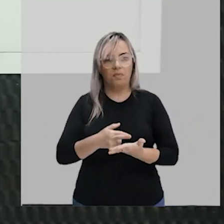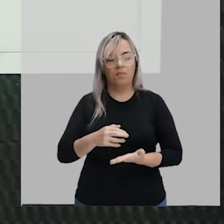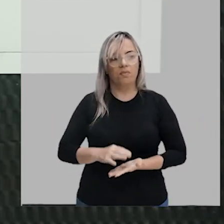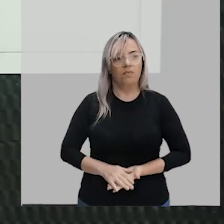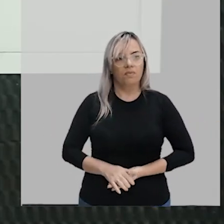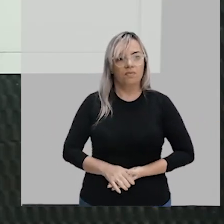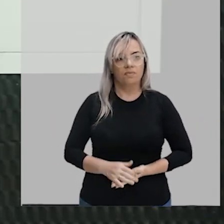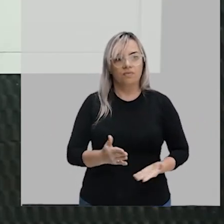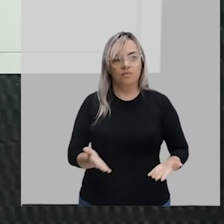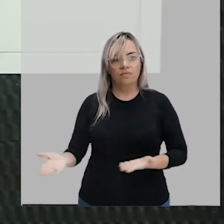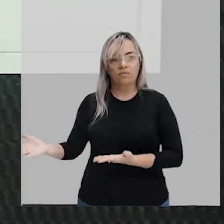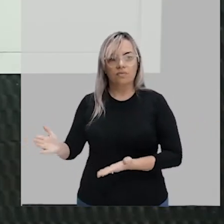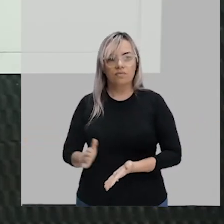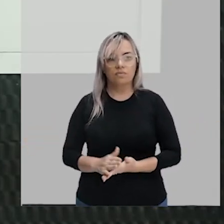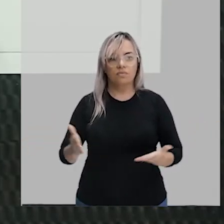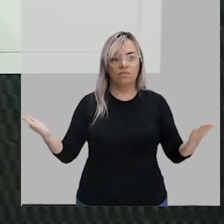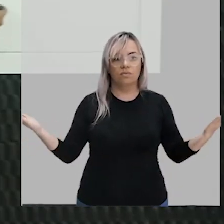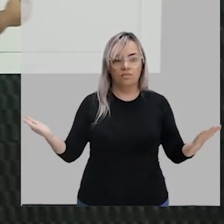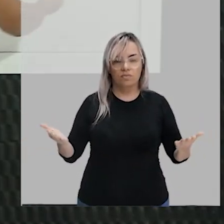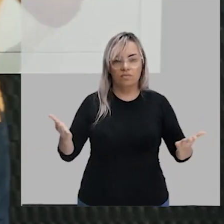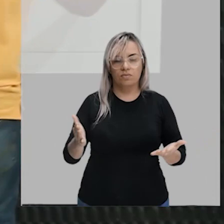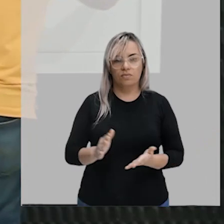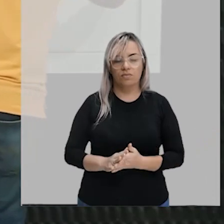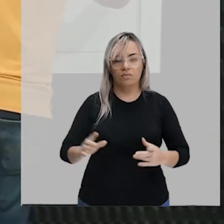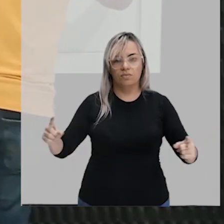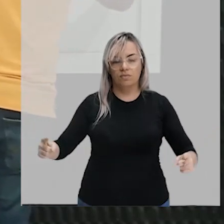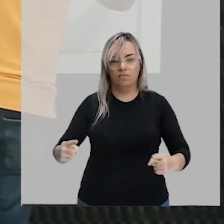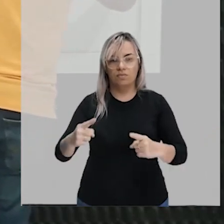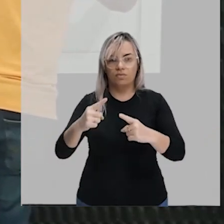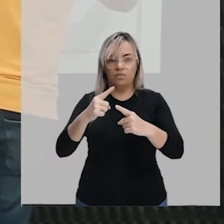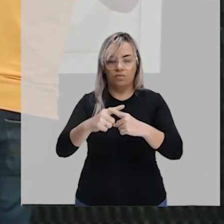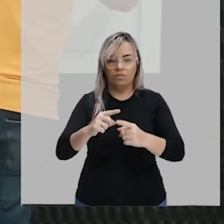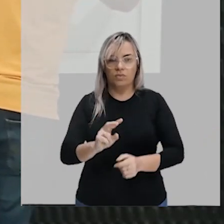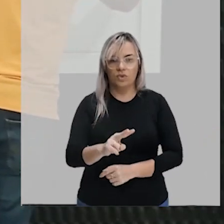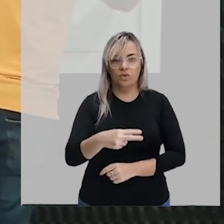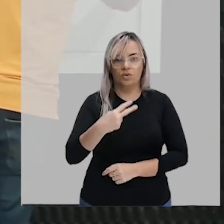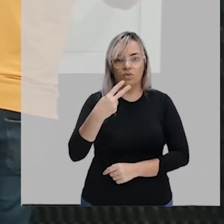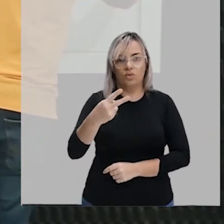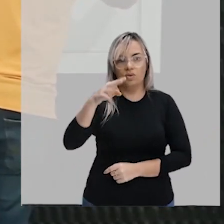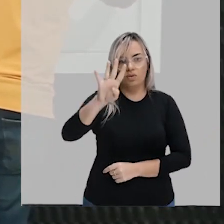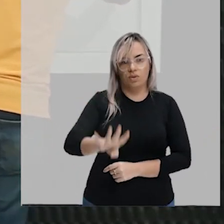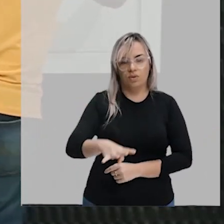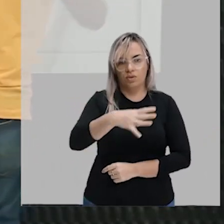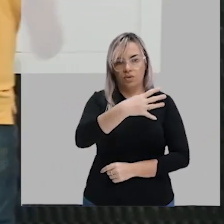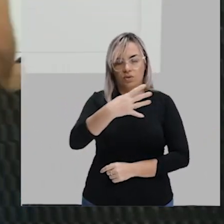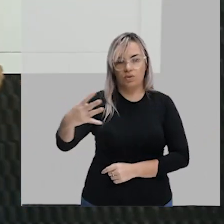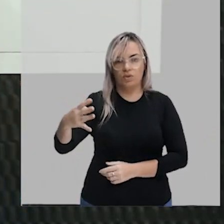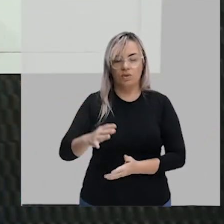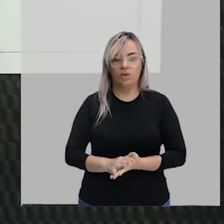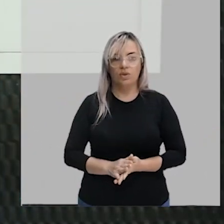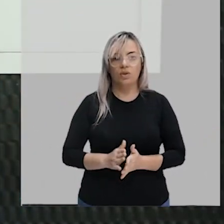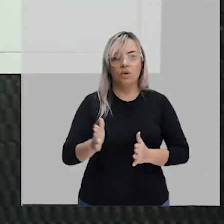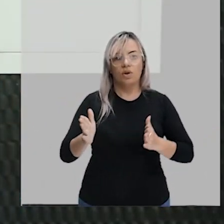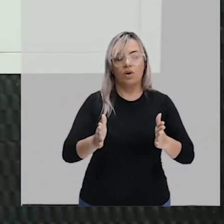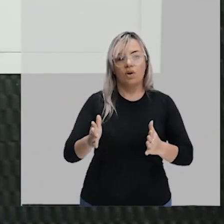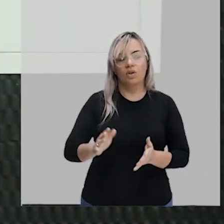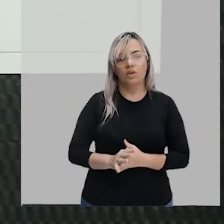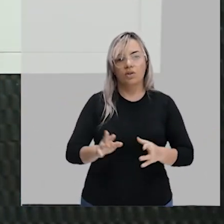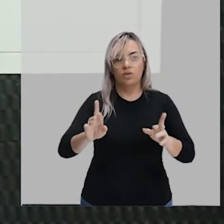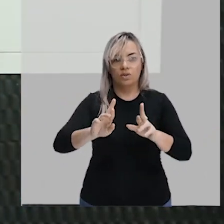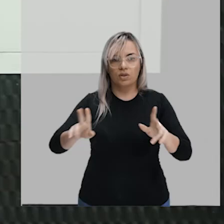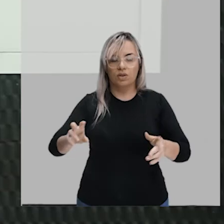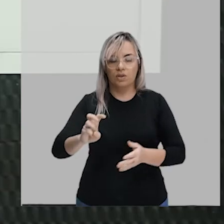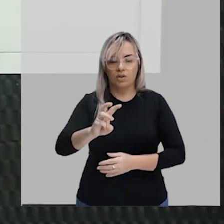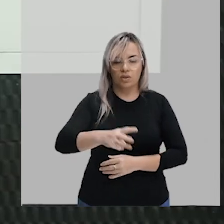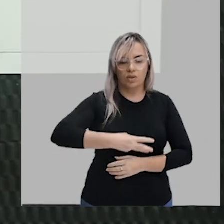de ordem diferente, né? Essa matriz aqui é uma matriz 3 por 2. 3 linhas e 2